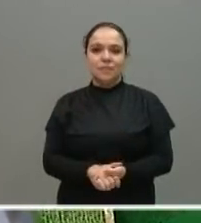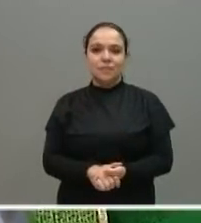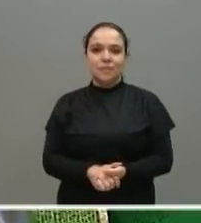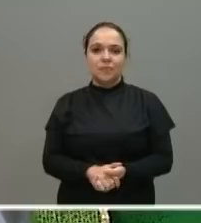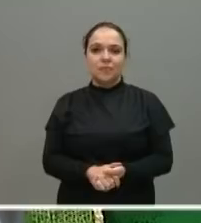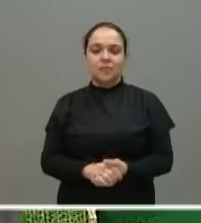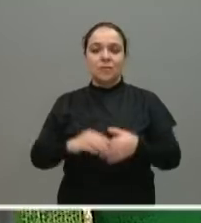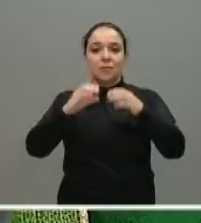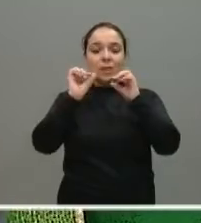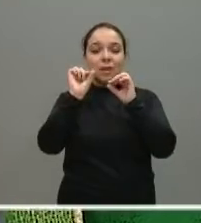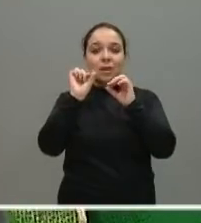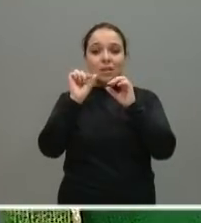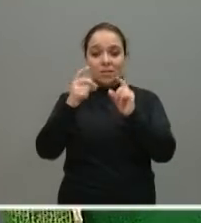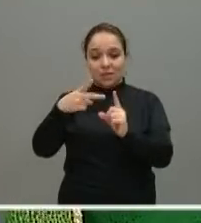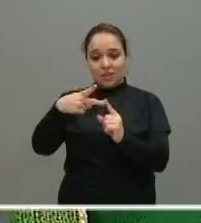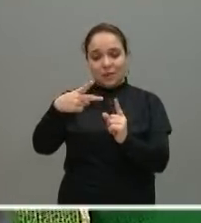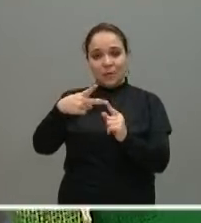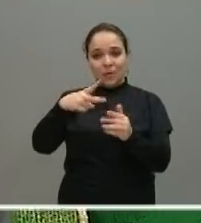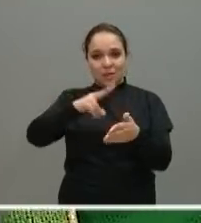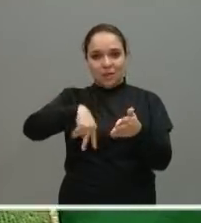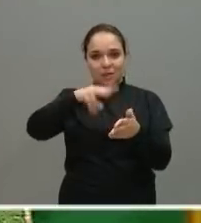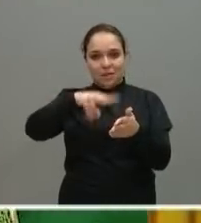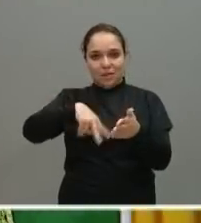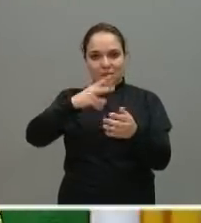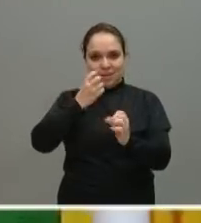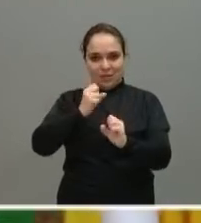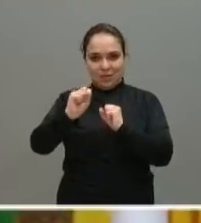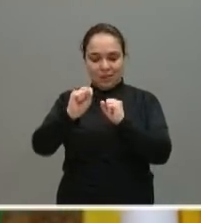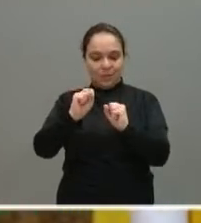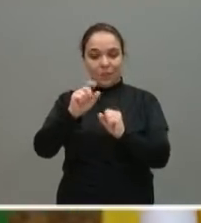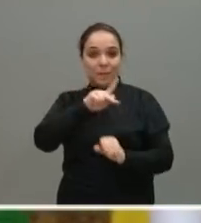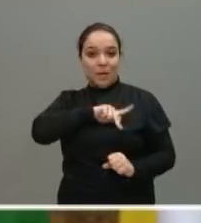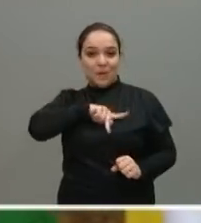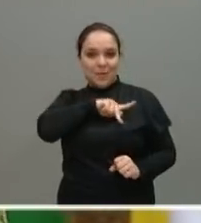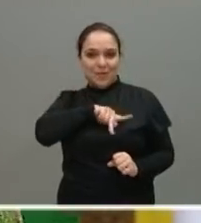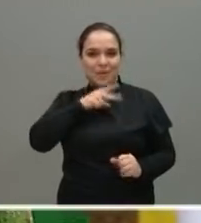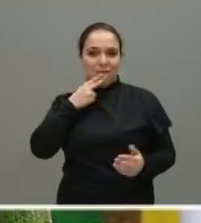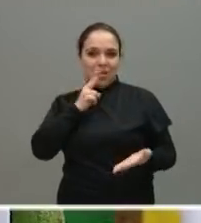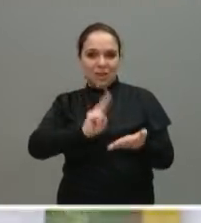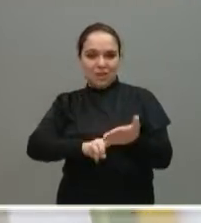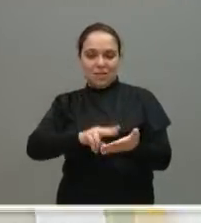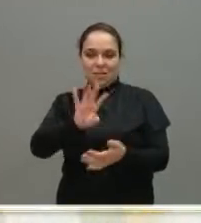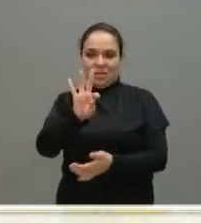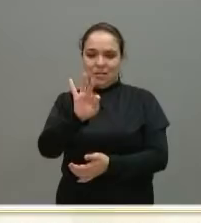como a segunda leitura de São Paulo a Timóteo.